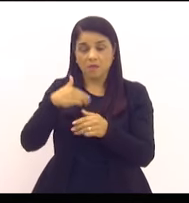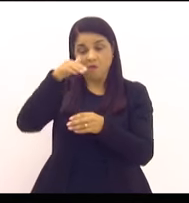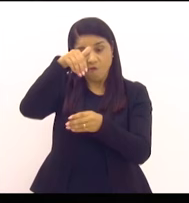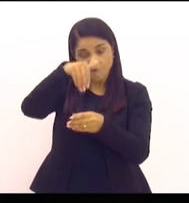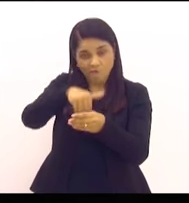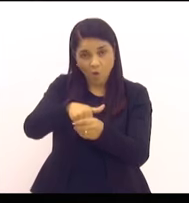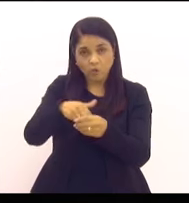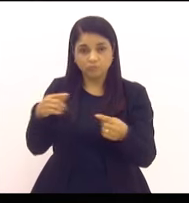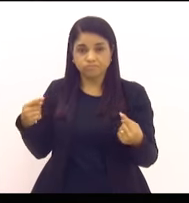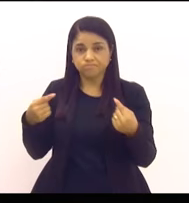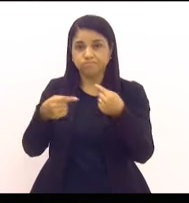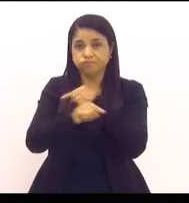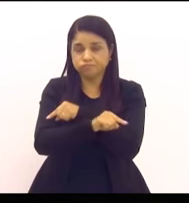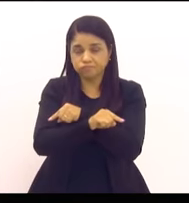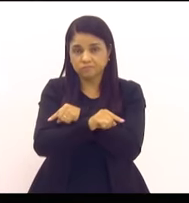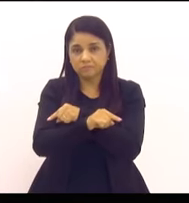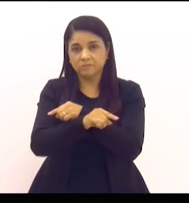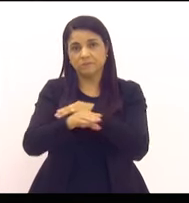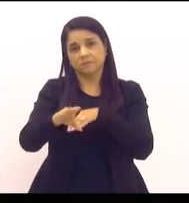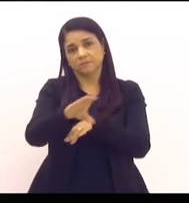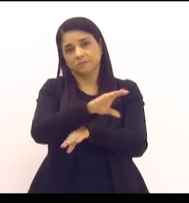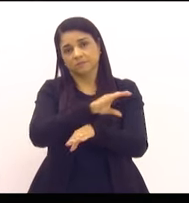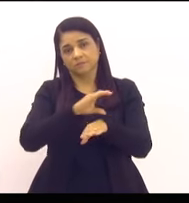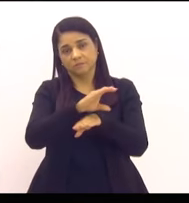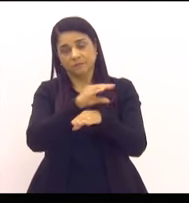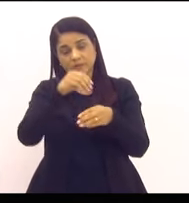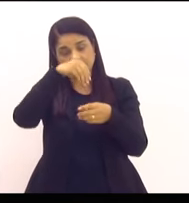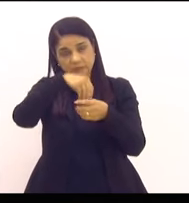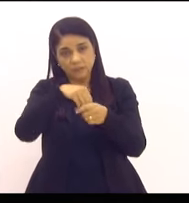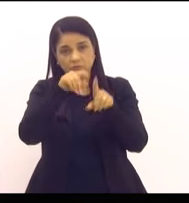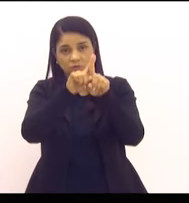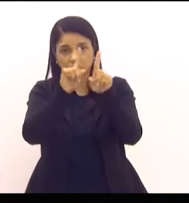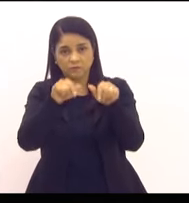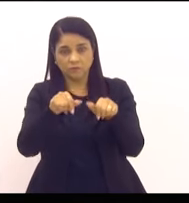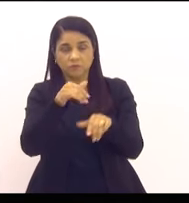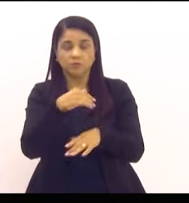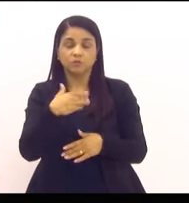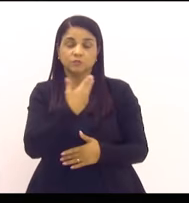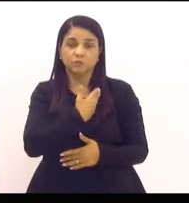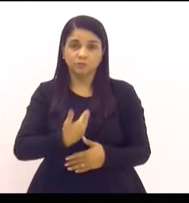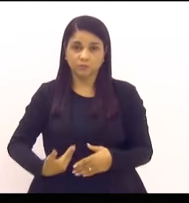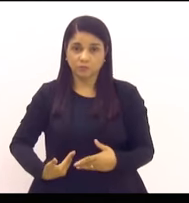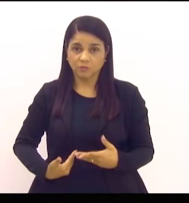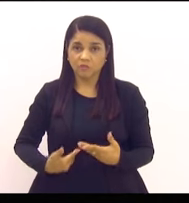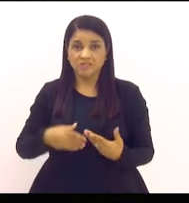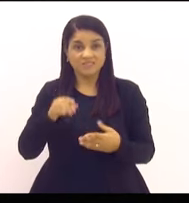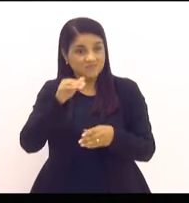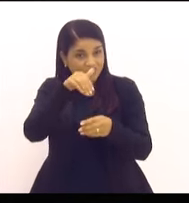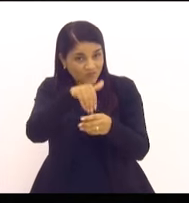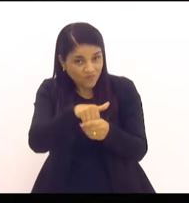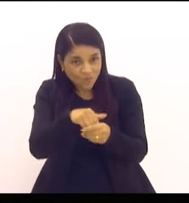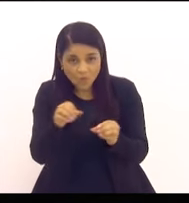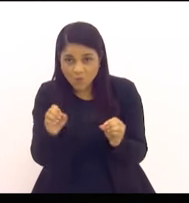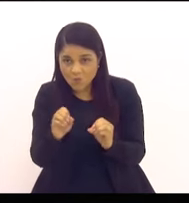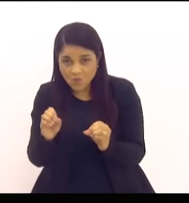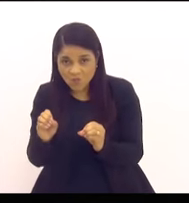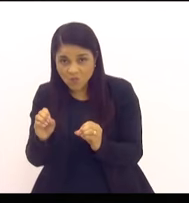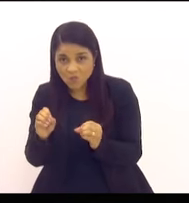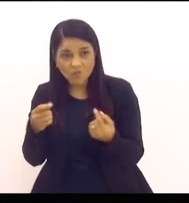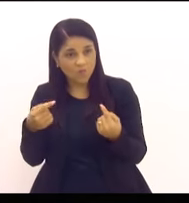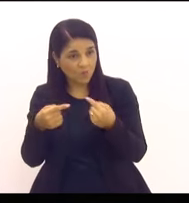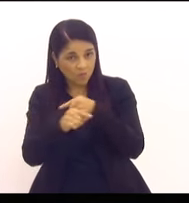voto divergente dentro da Comissão de Servidores Públicos. E se não o fizeram, não o fizeram porque